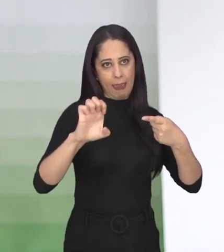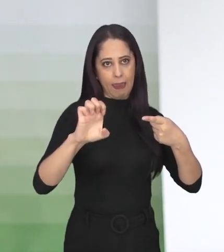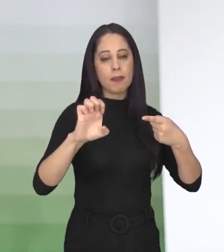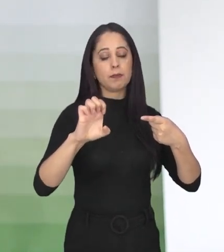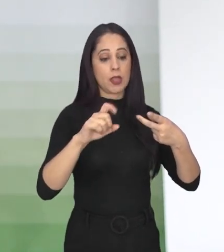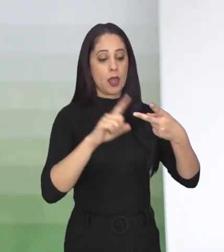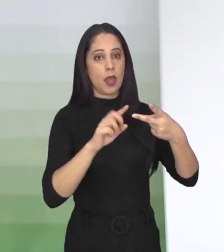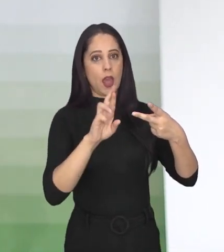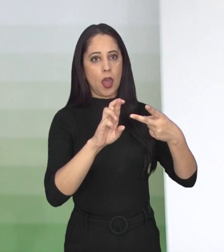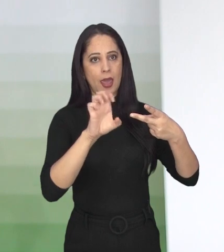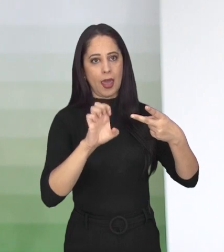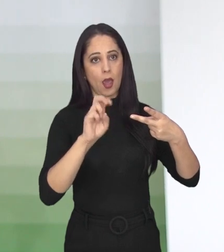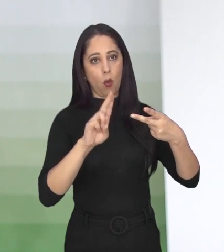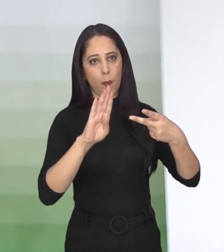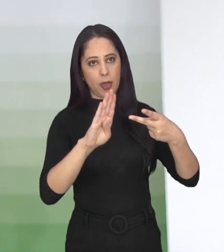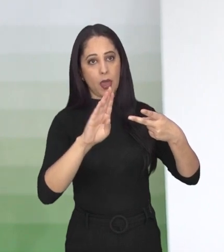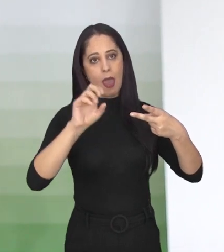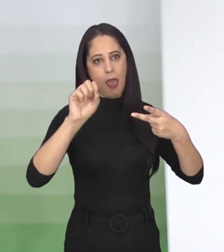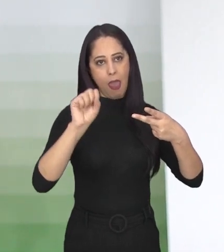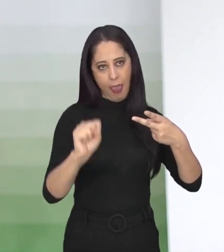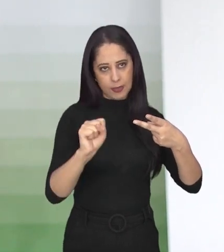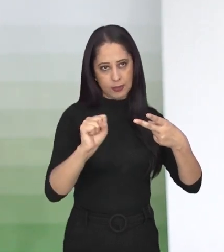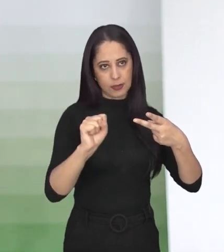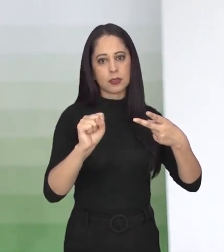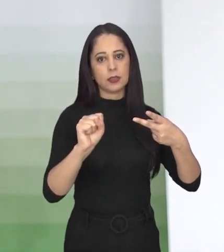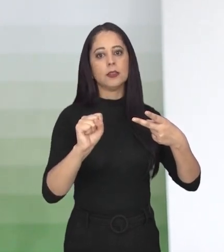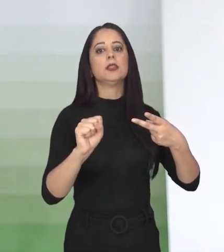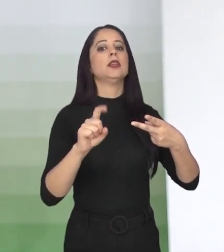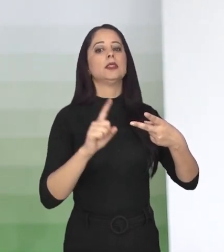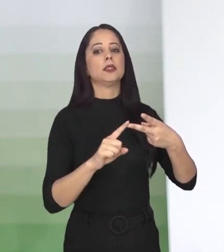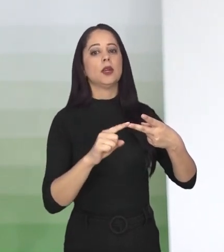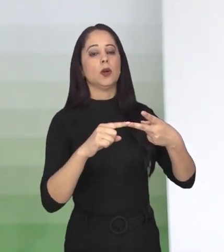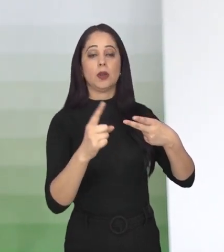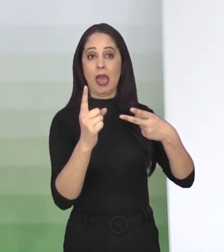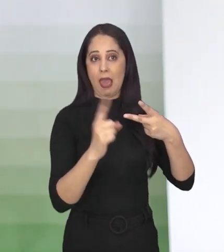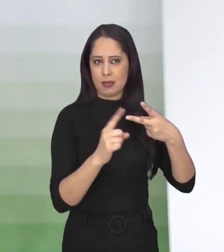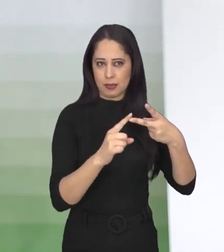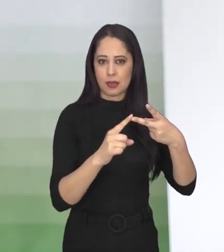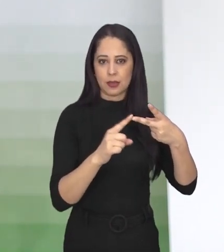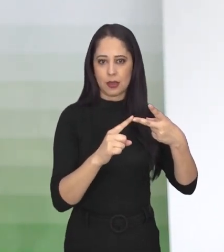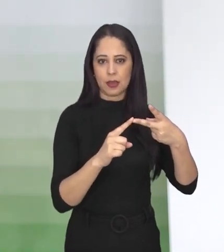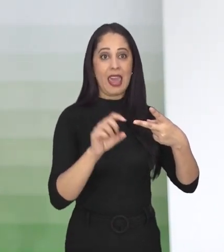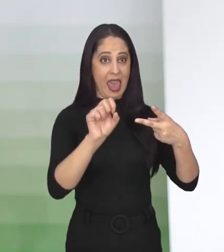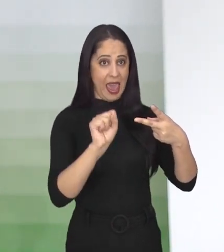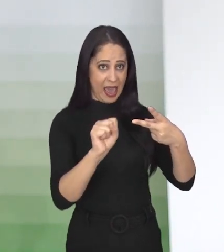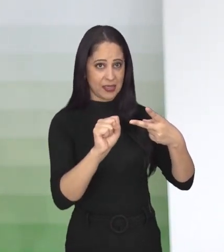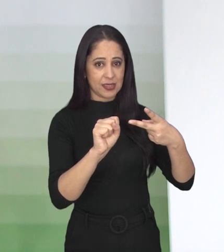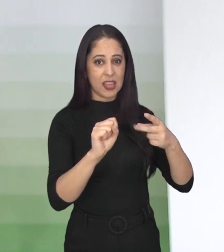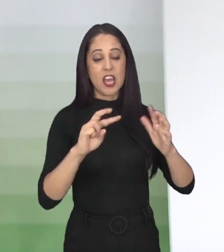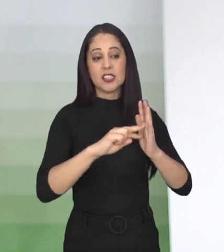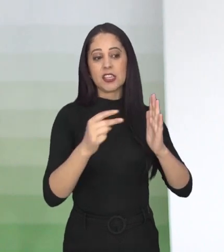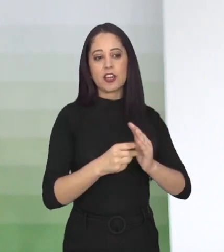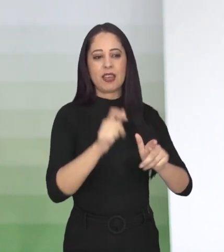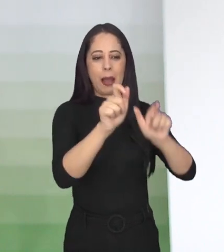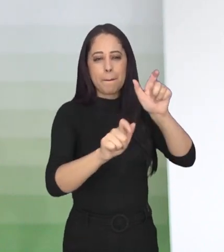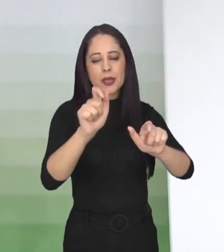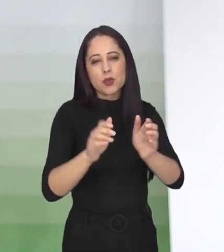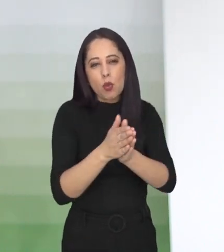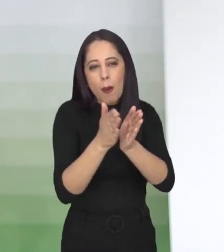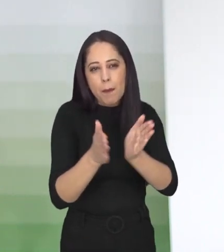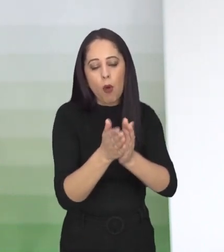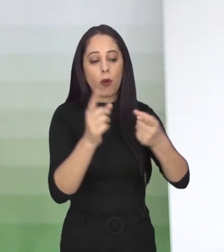interesse específico, e REURB-S, que é a REURB de interesse social. A de interesse social, a REURB-S, é destinada à população de baixa